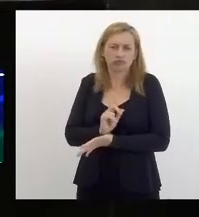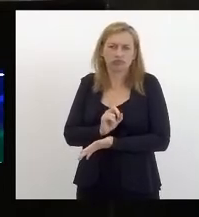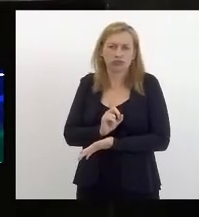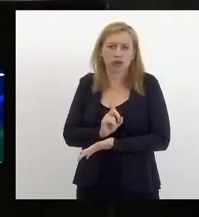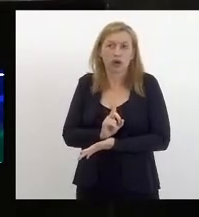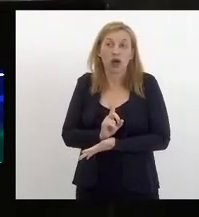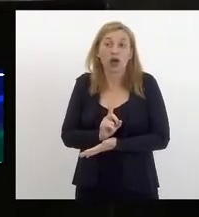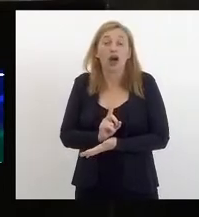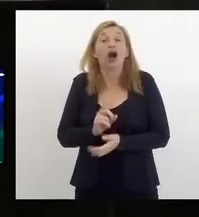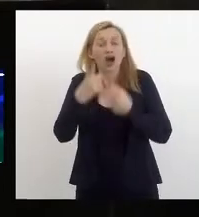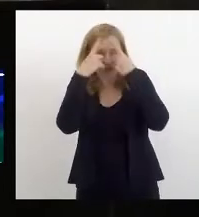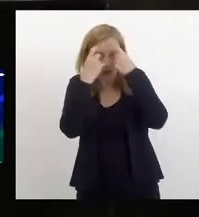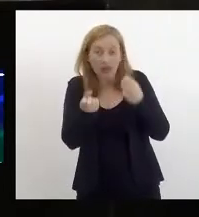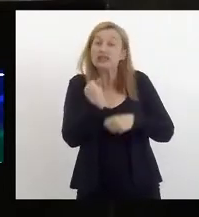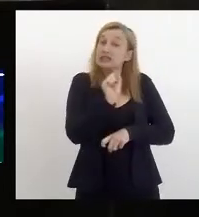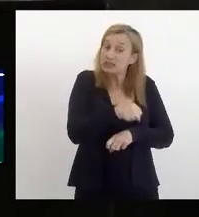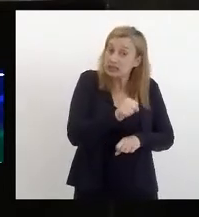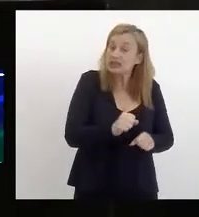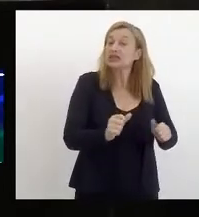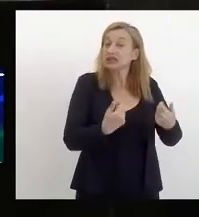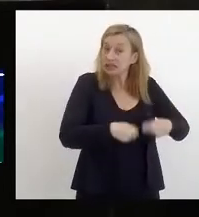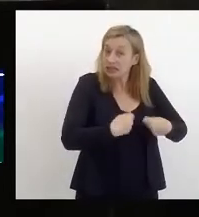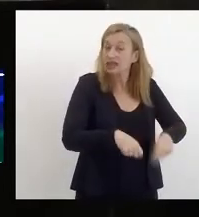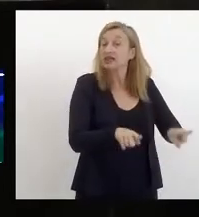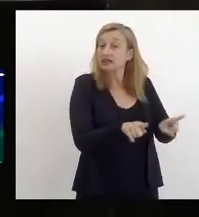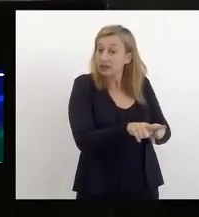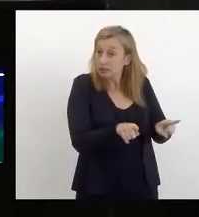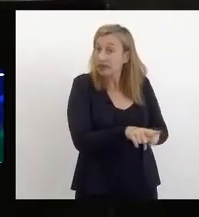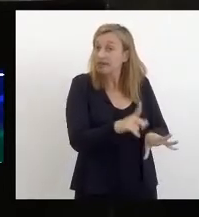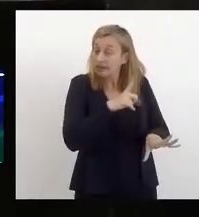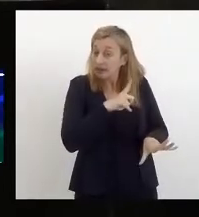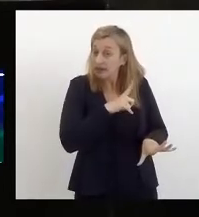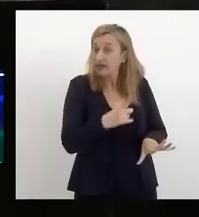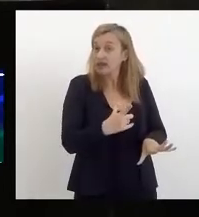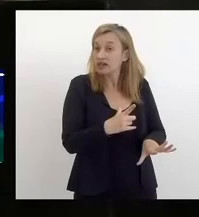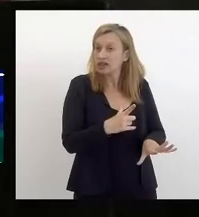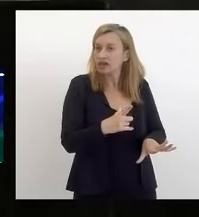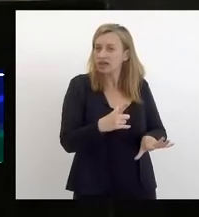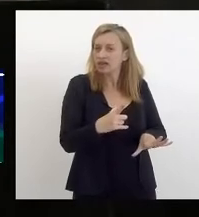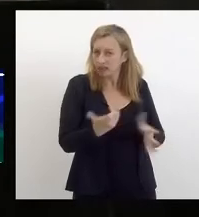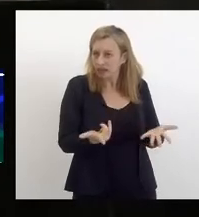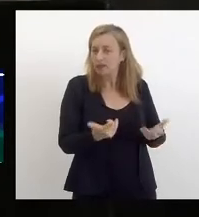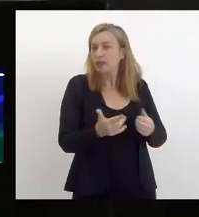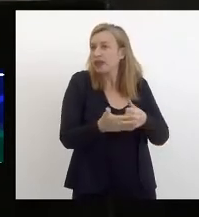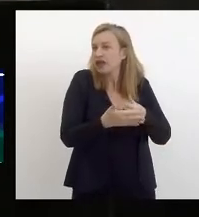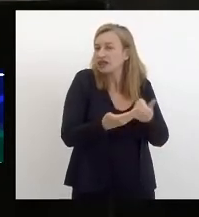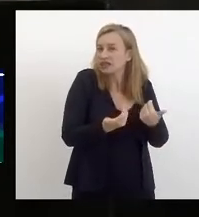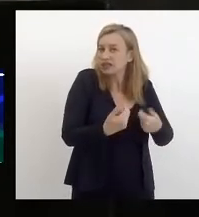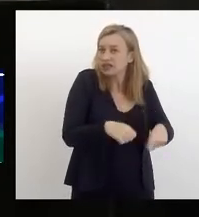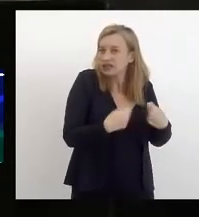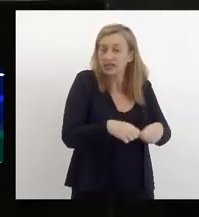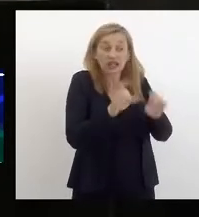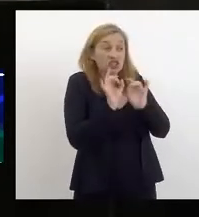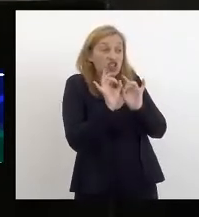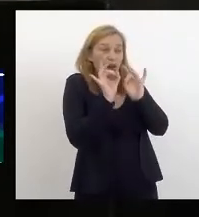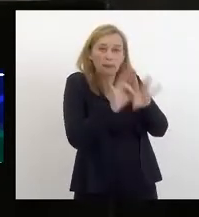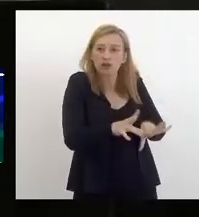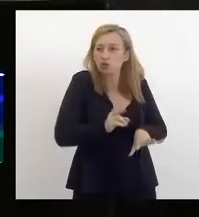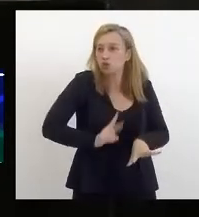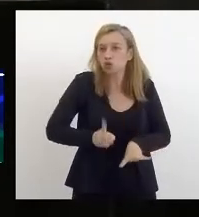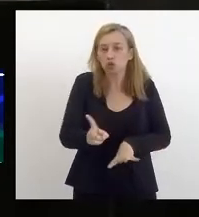equívoco a ir a violência EA carência de territórios carências contumazes dado abandono